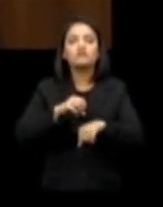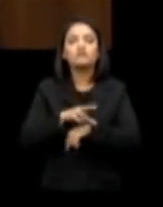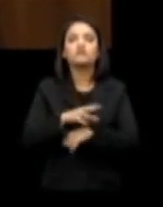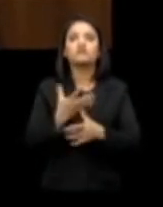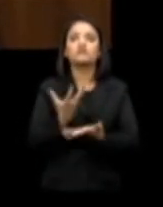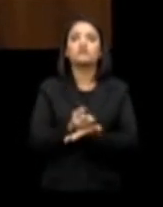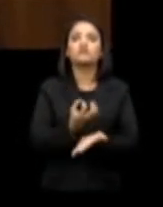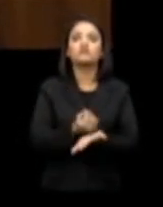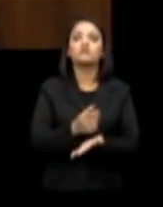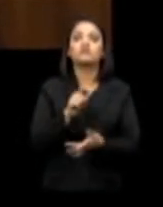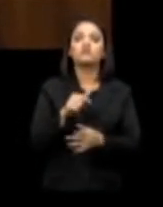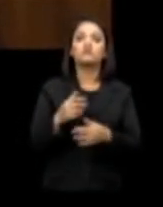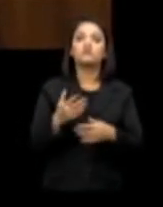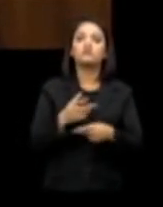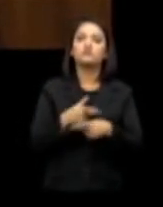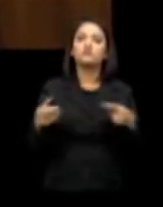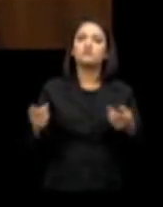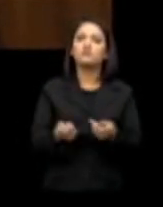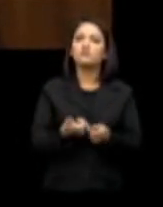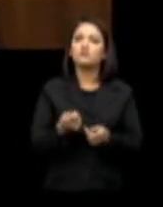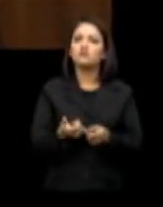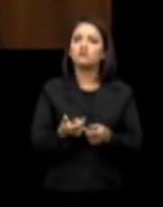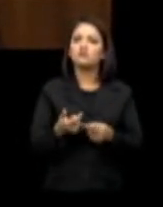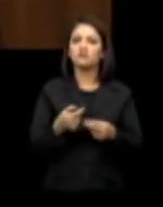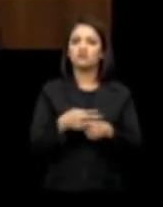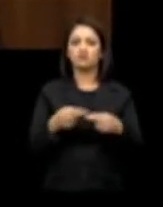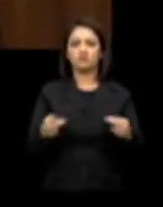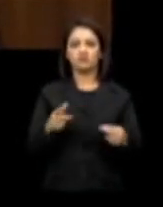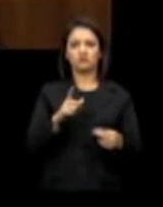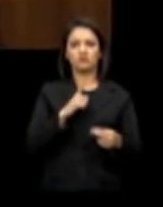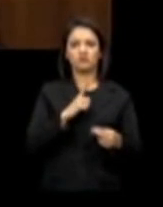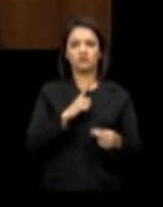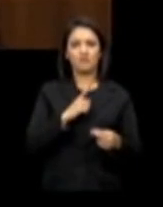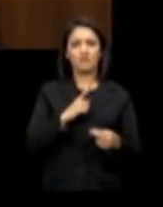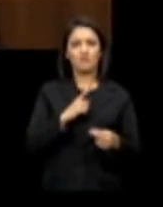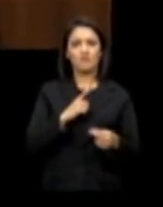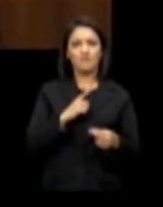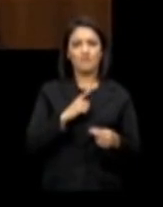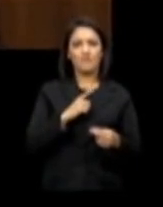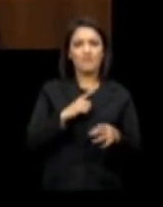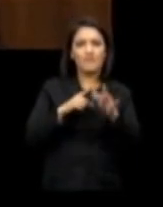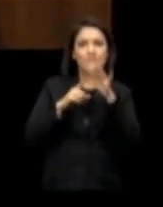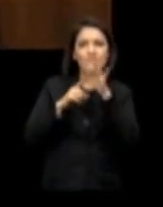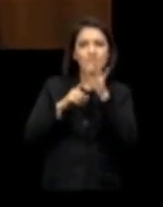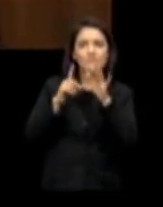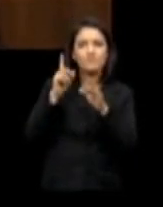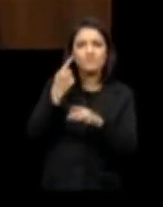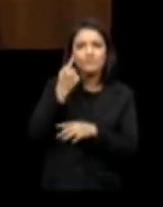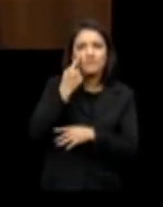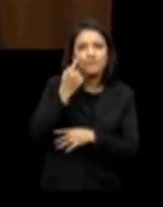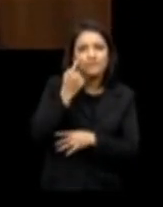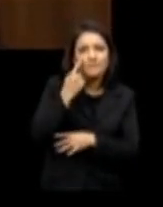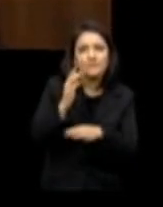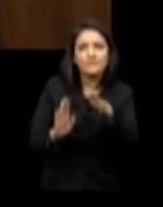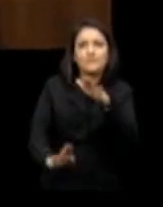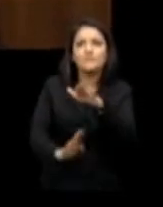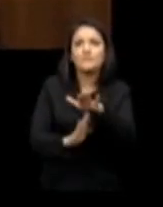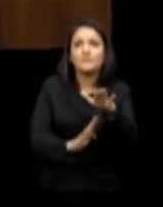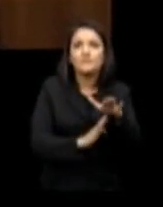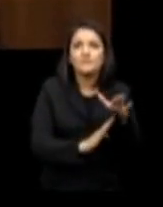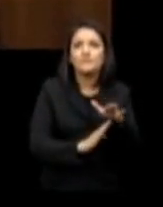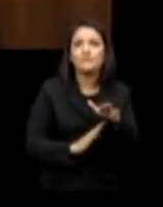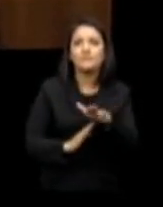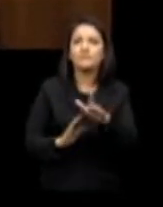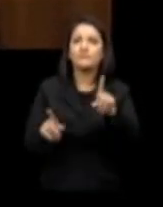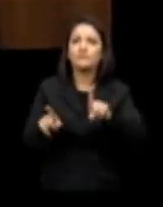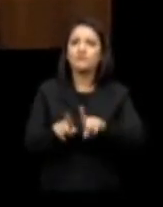consistirá em um dos únicos instrumentos atualmente disponíveis para mapear e delimitar o impacto das políticas de isolamento social